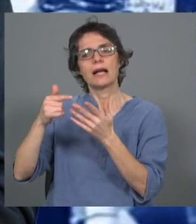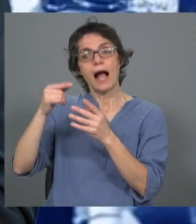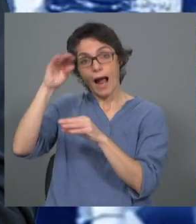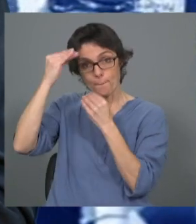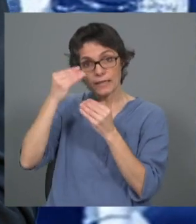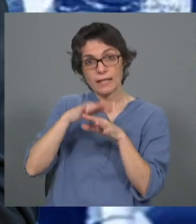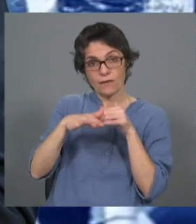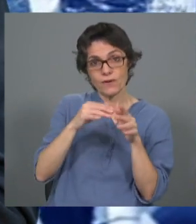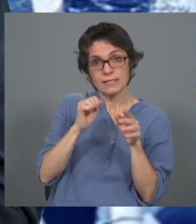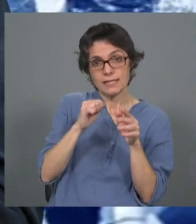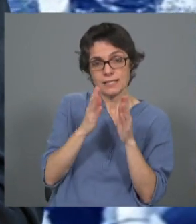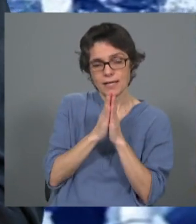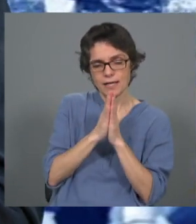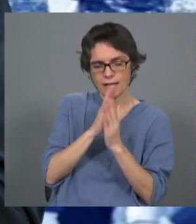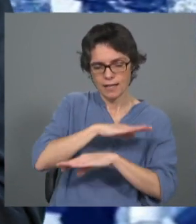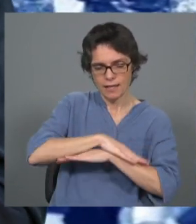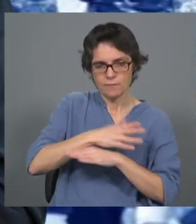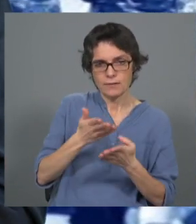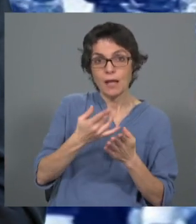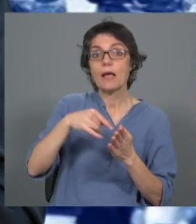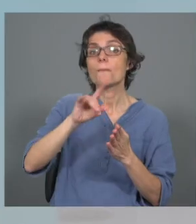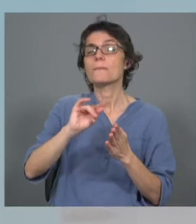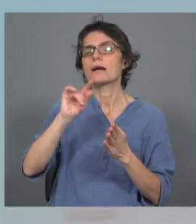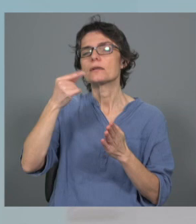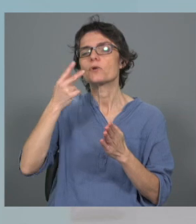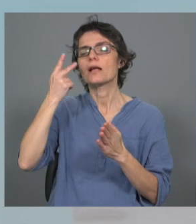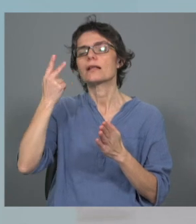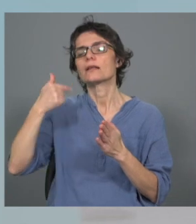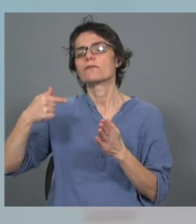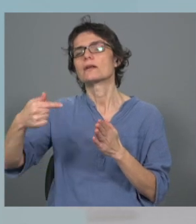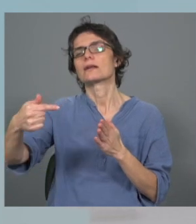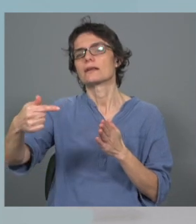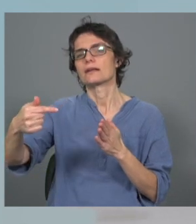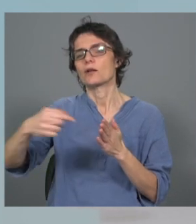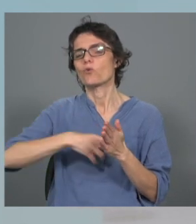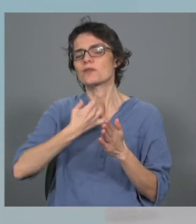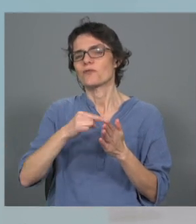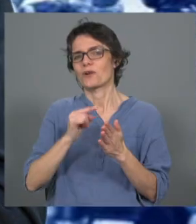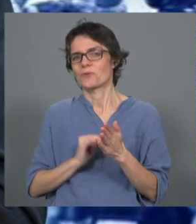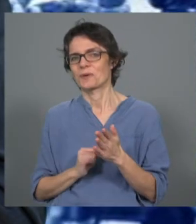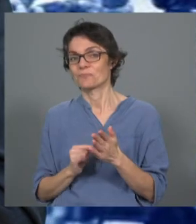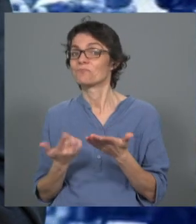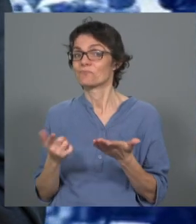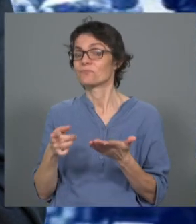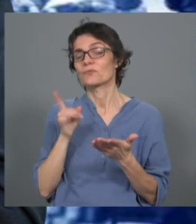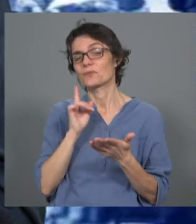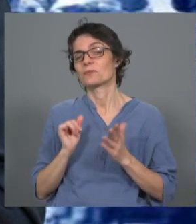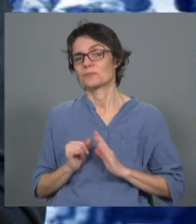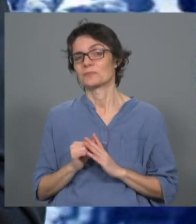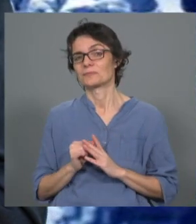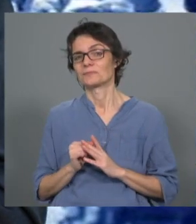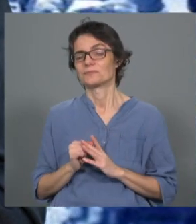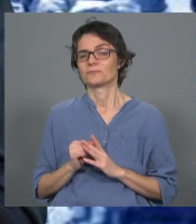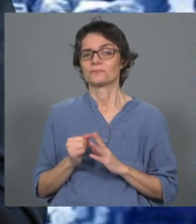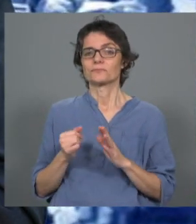implica o que é e saber muito mais para além do gesto. E isto é o importante, e são os